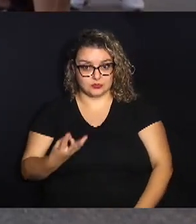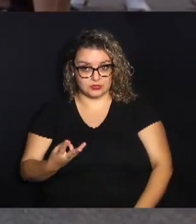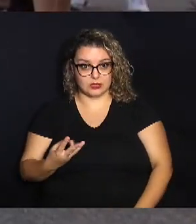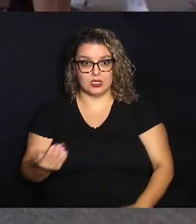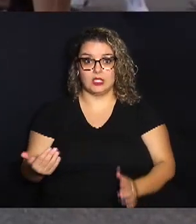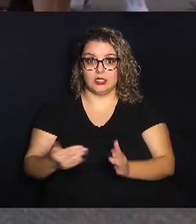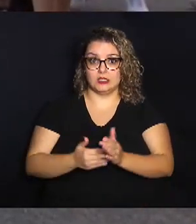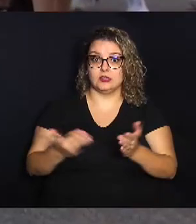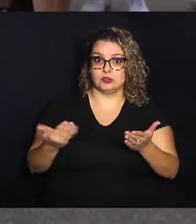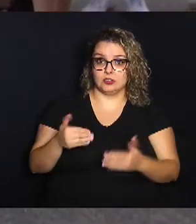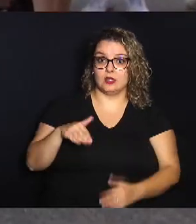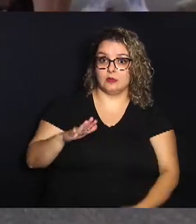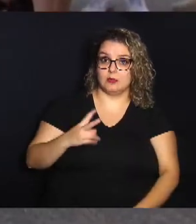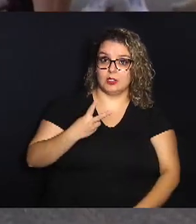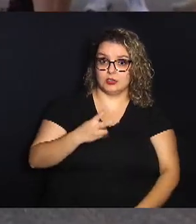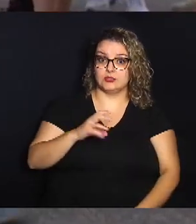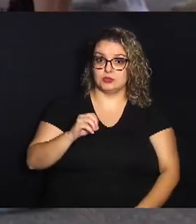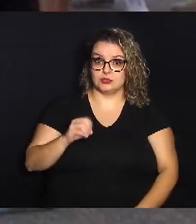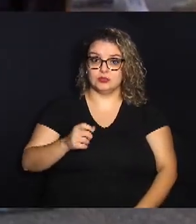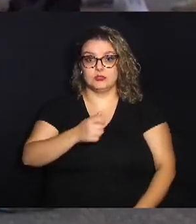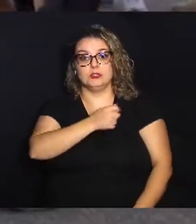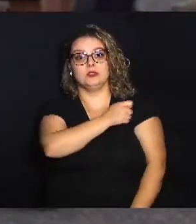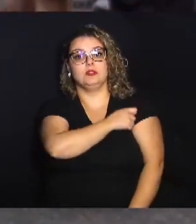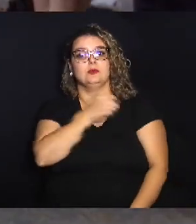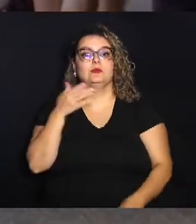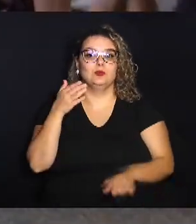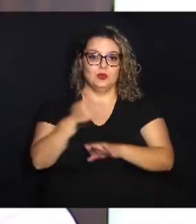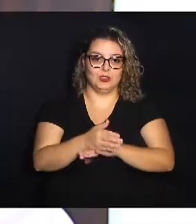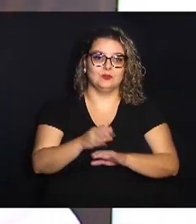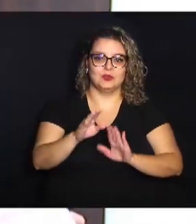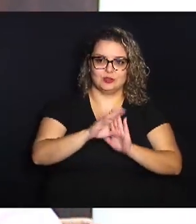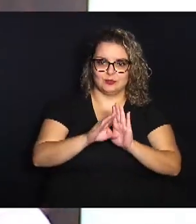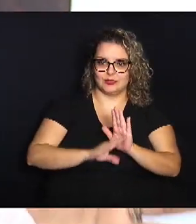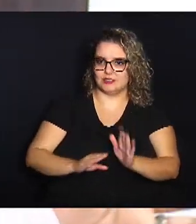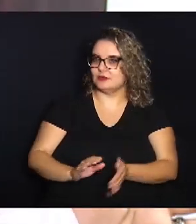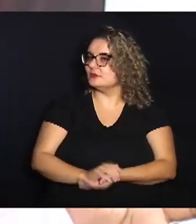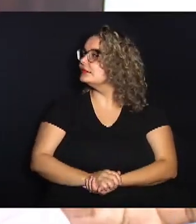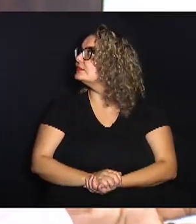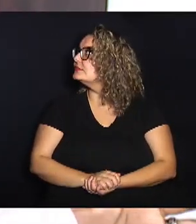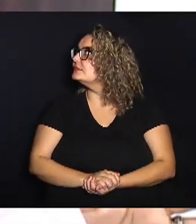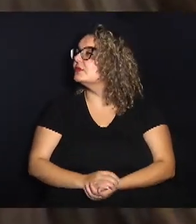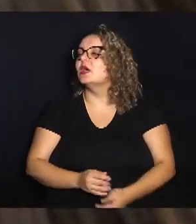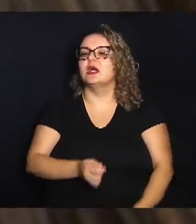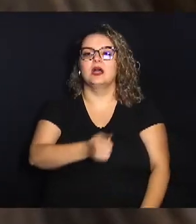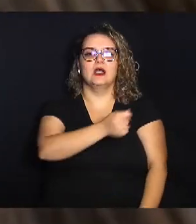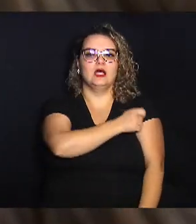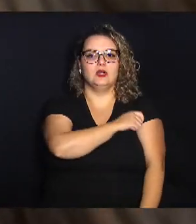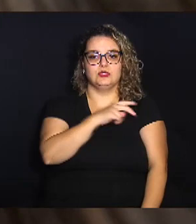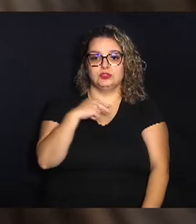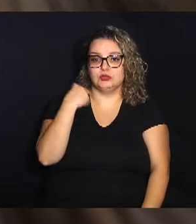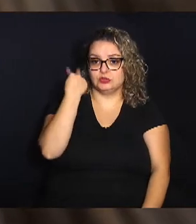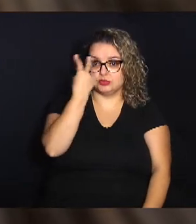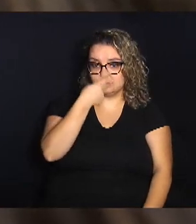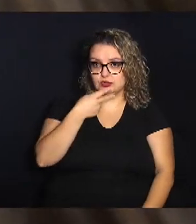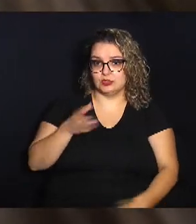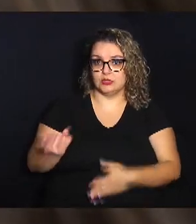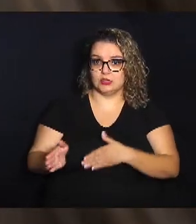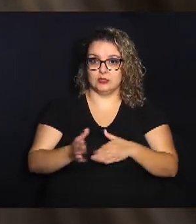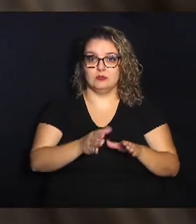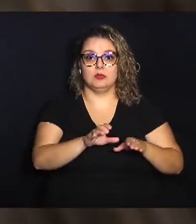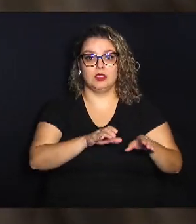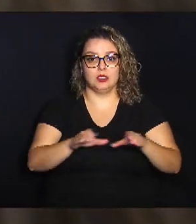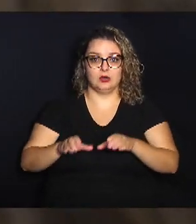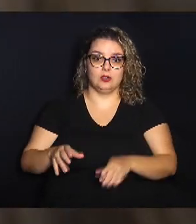hoje, mais de 200 alunos participaram do programa. A aula de 2 horas foi conduzida pela